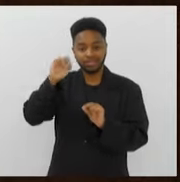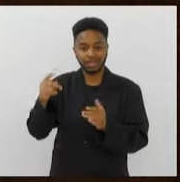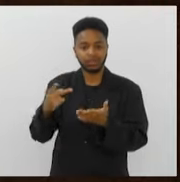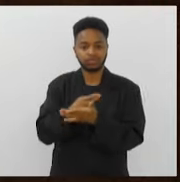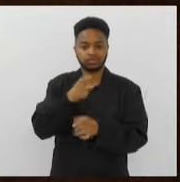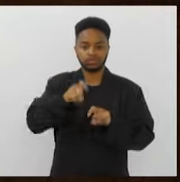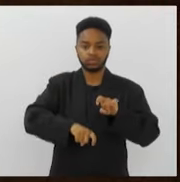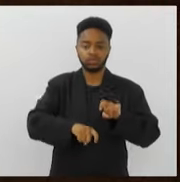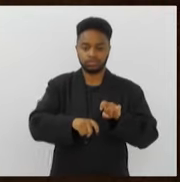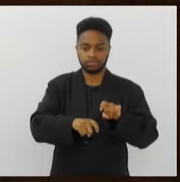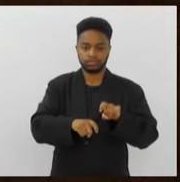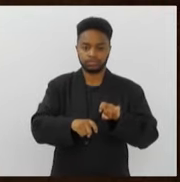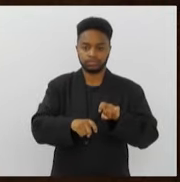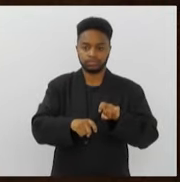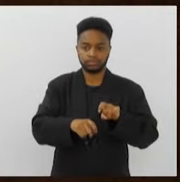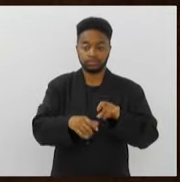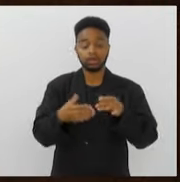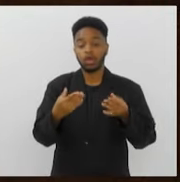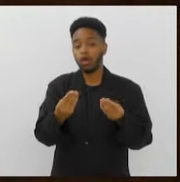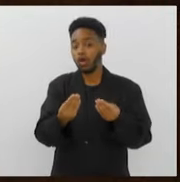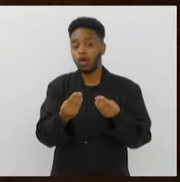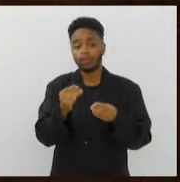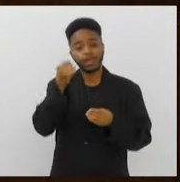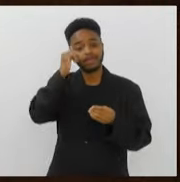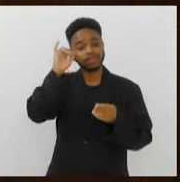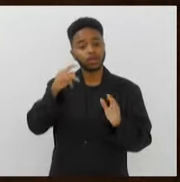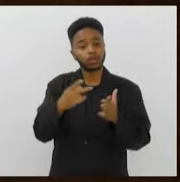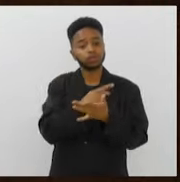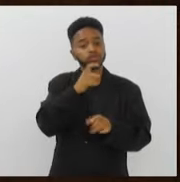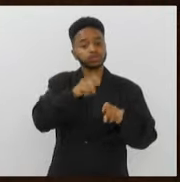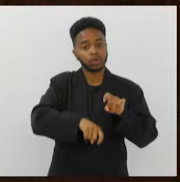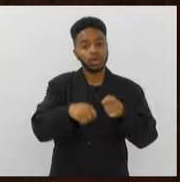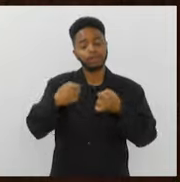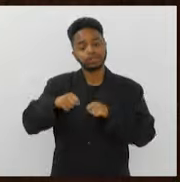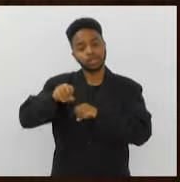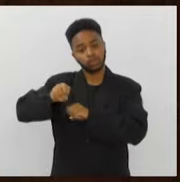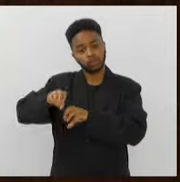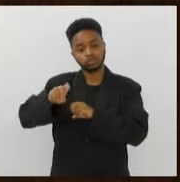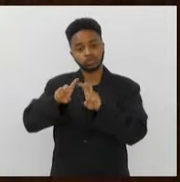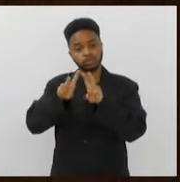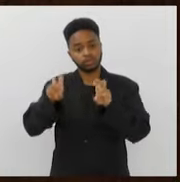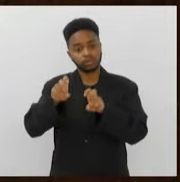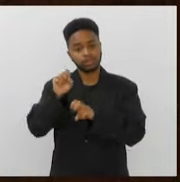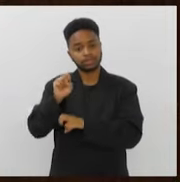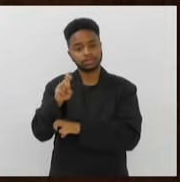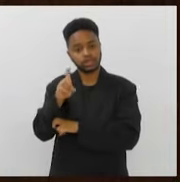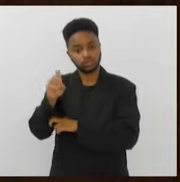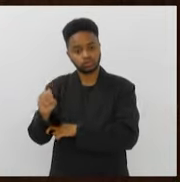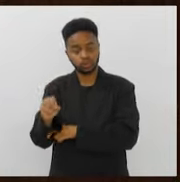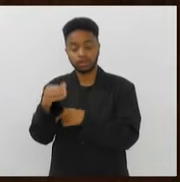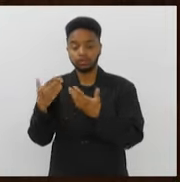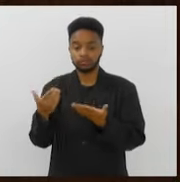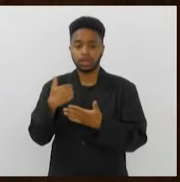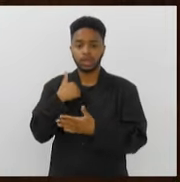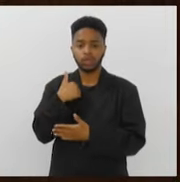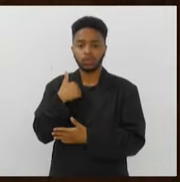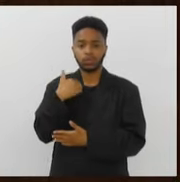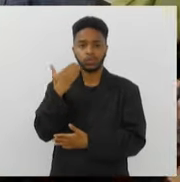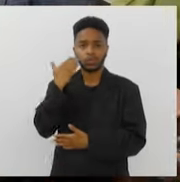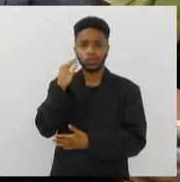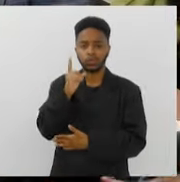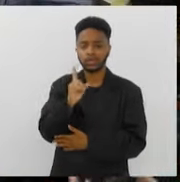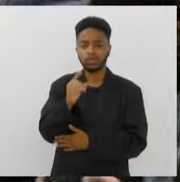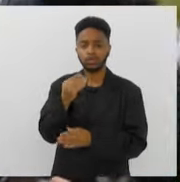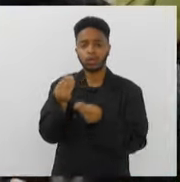aconteça. E evitar que ele aconteça é importante ter educação sexual. Eu não entendo como uma pessoa pode ser